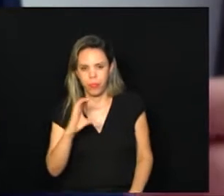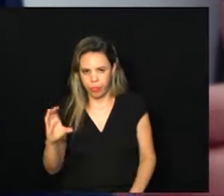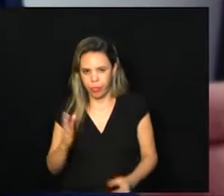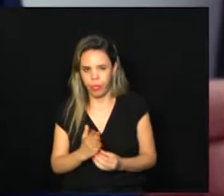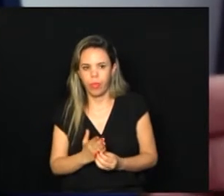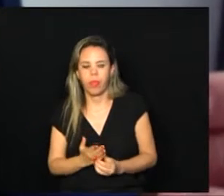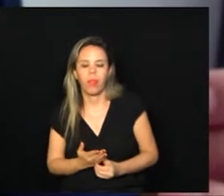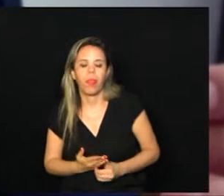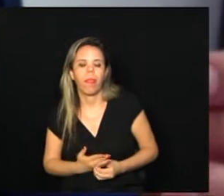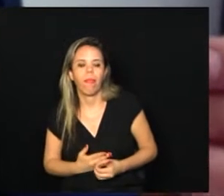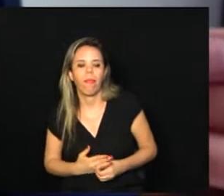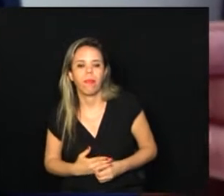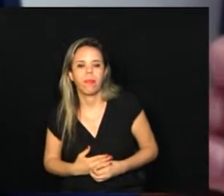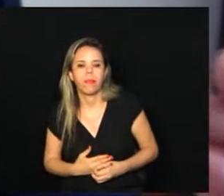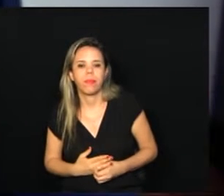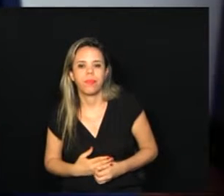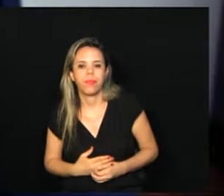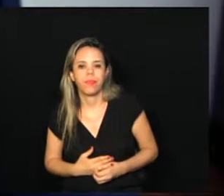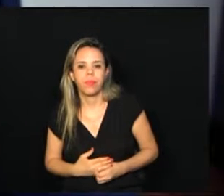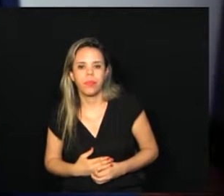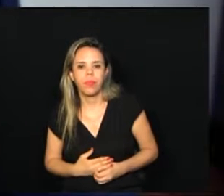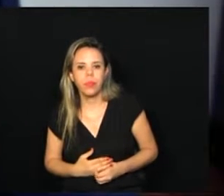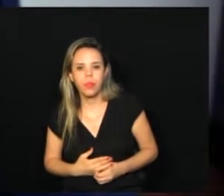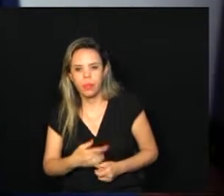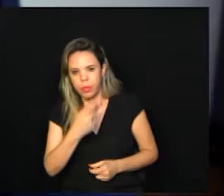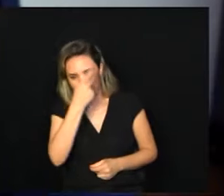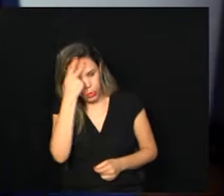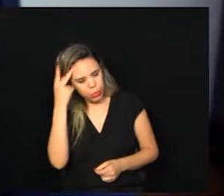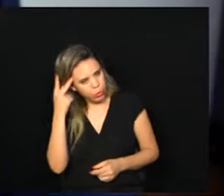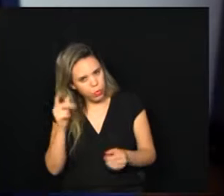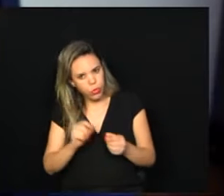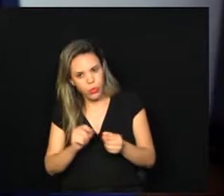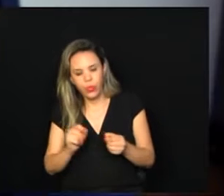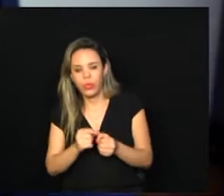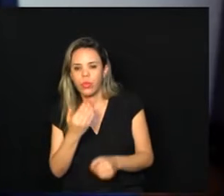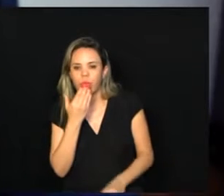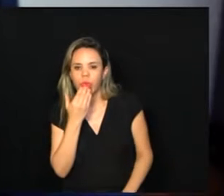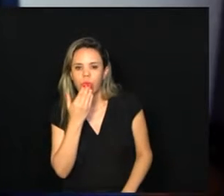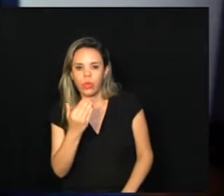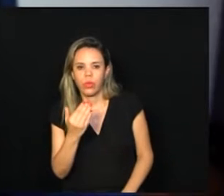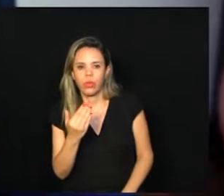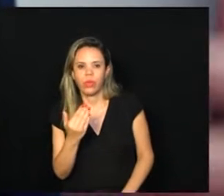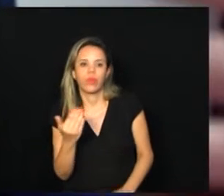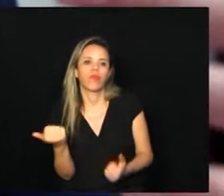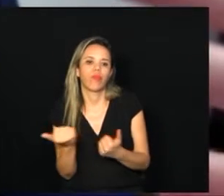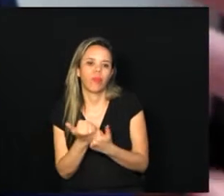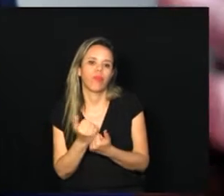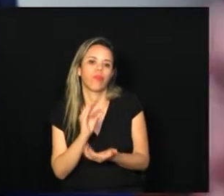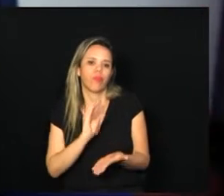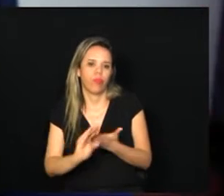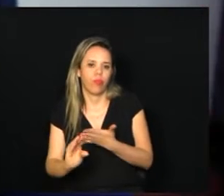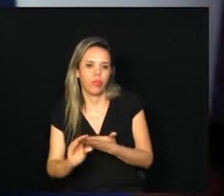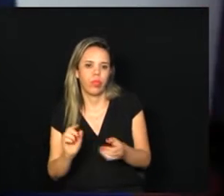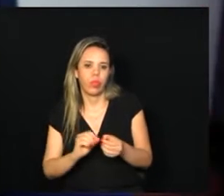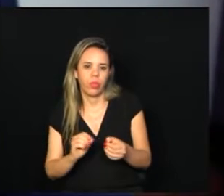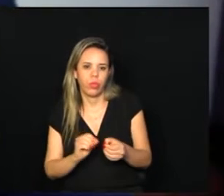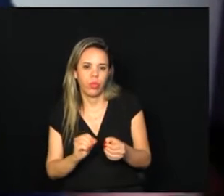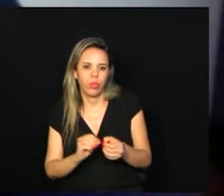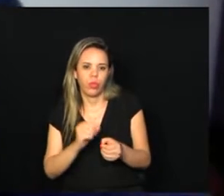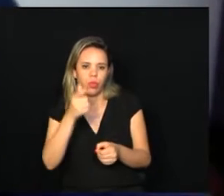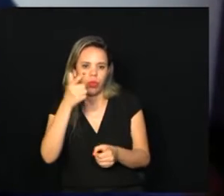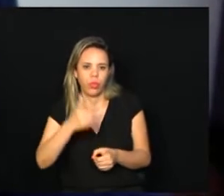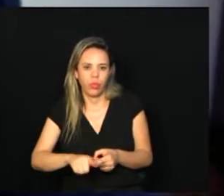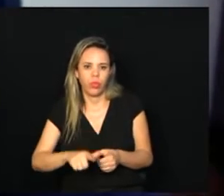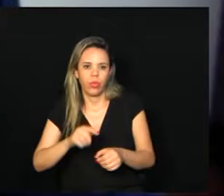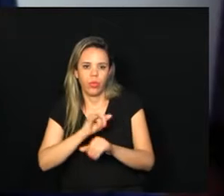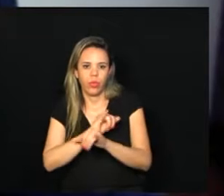lá. E através desse link a pessoa vai fazer o pedido do seu ressarcimento. Vou fazer de novo